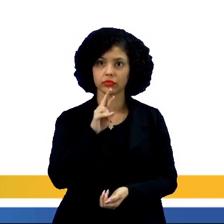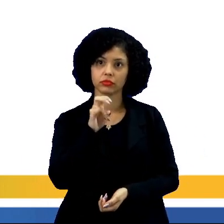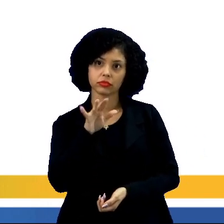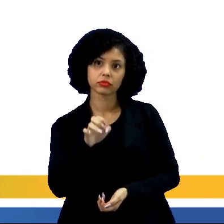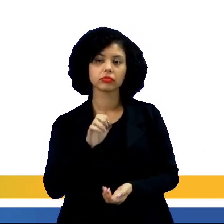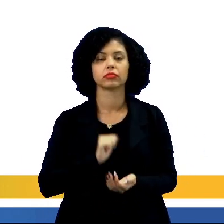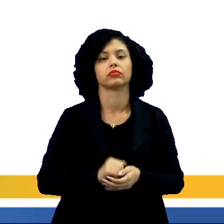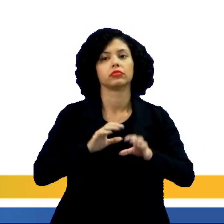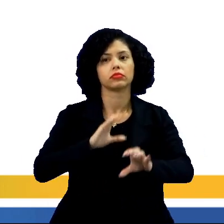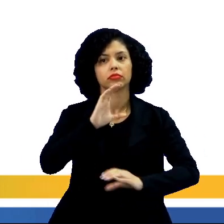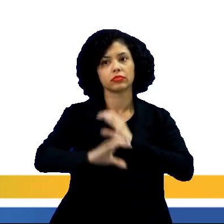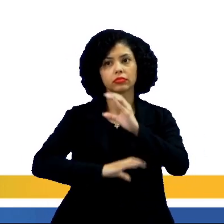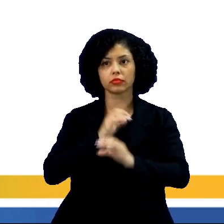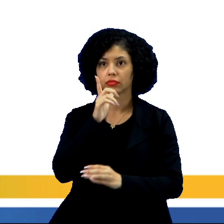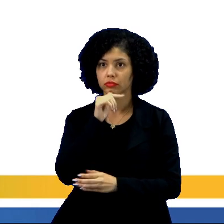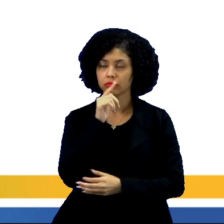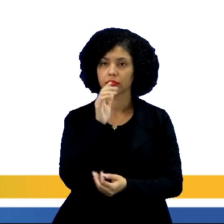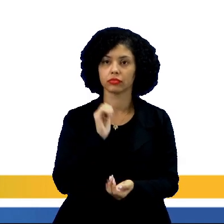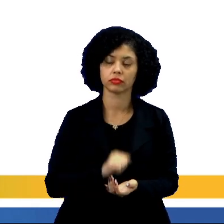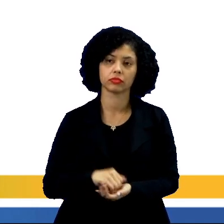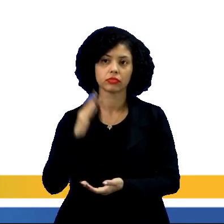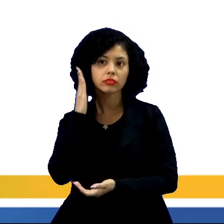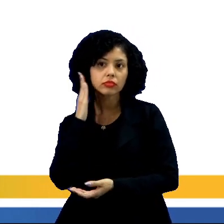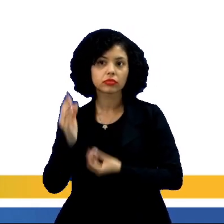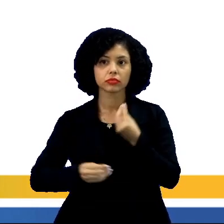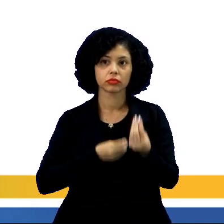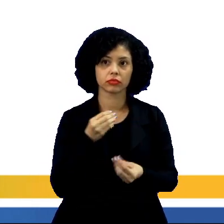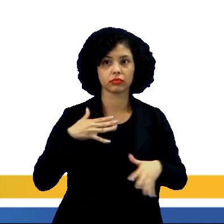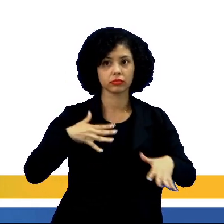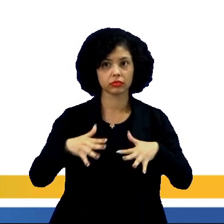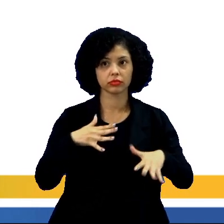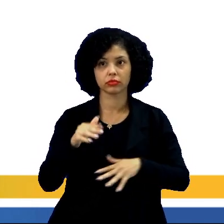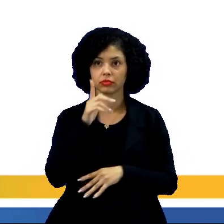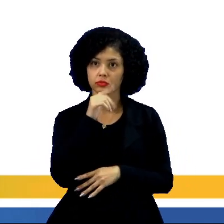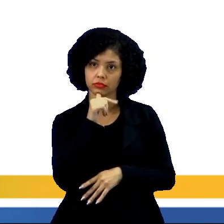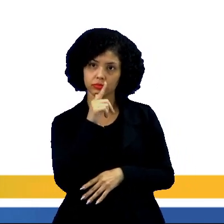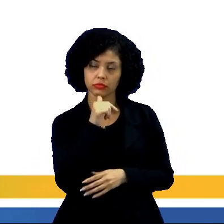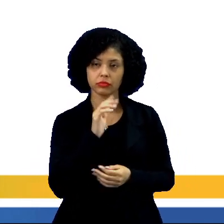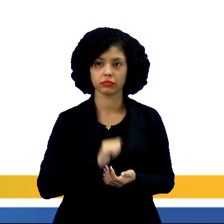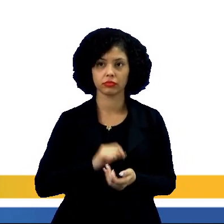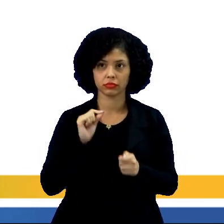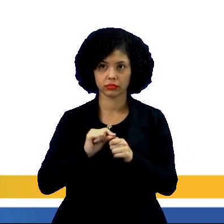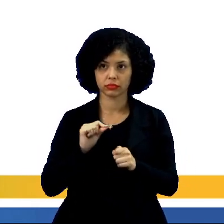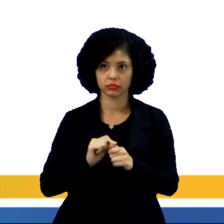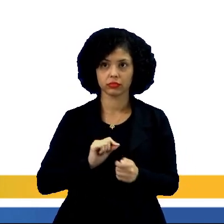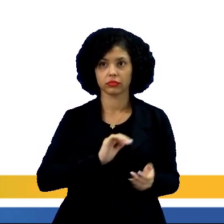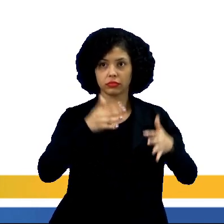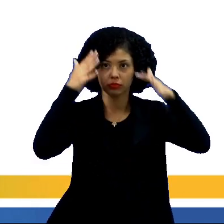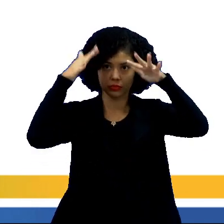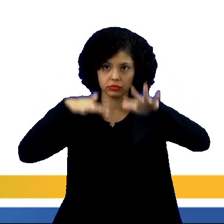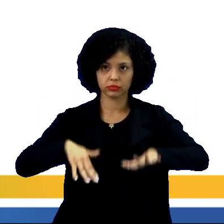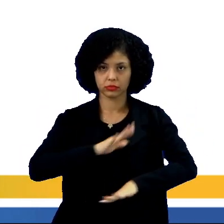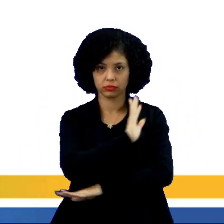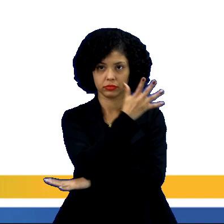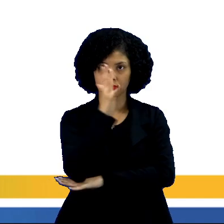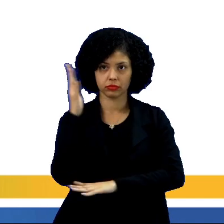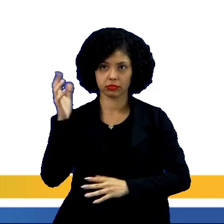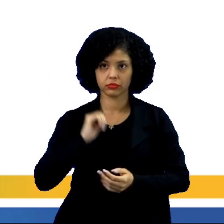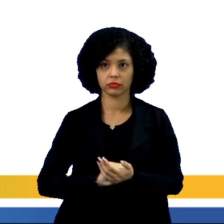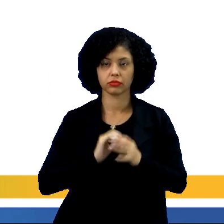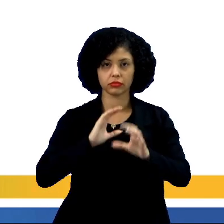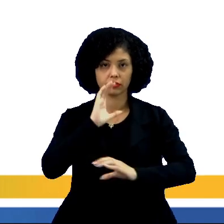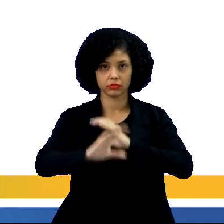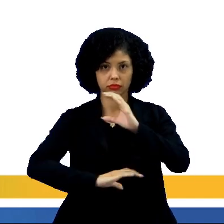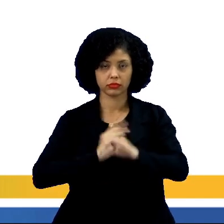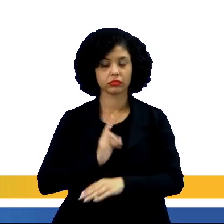gravidade. Assim, o ciclo hidrológico é entendido como o movimento que a água faz por meio da natureza,